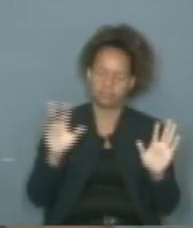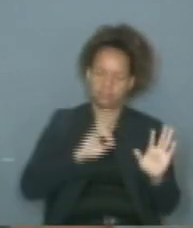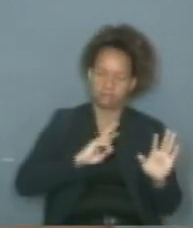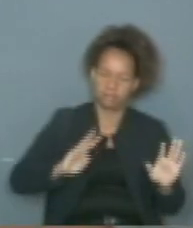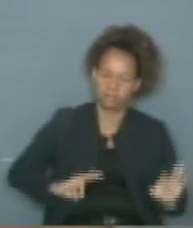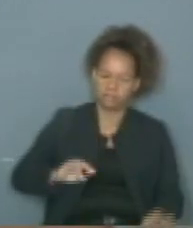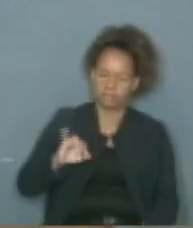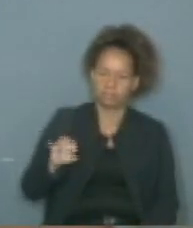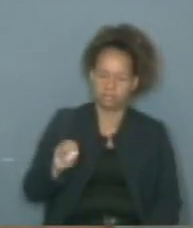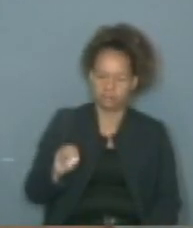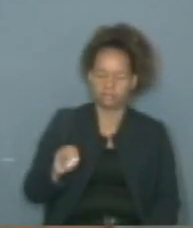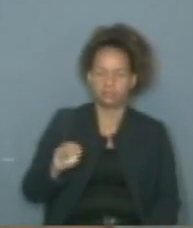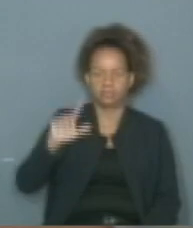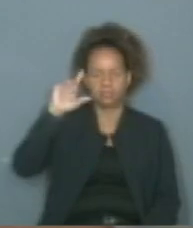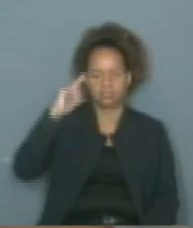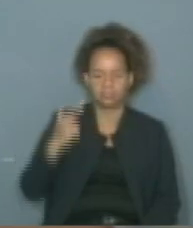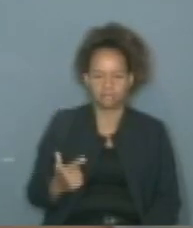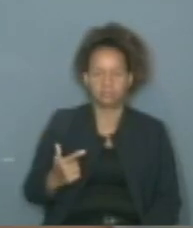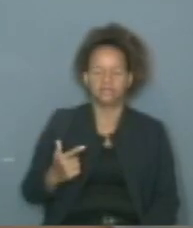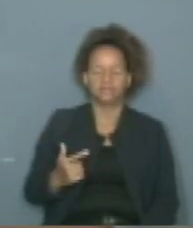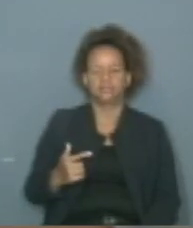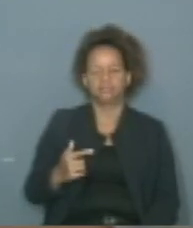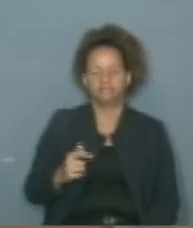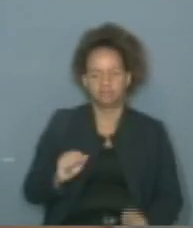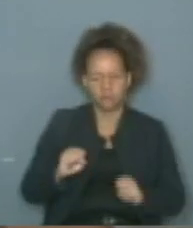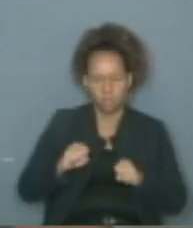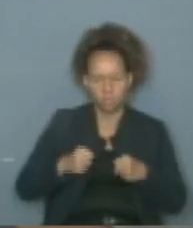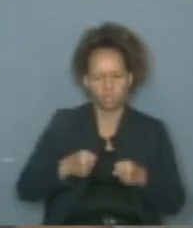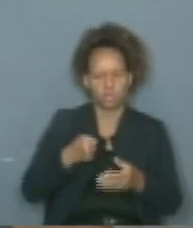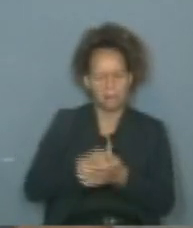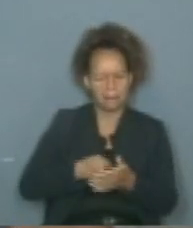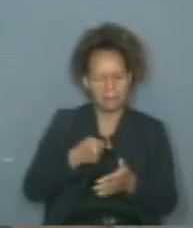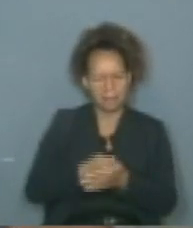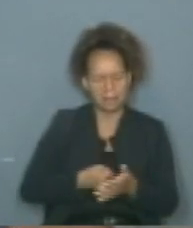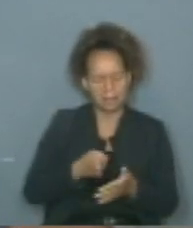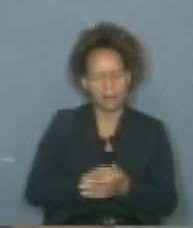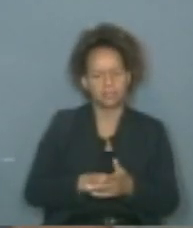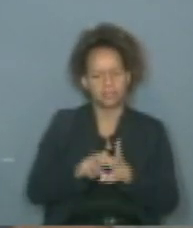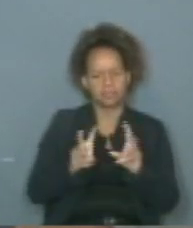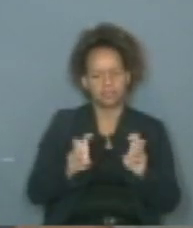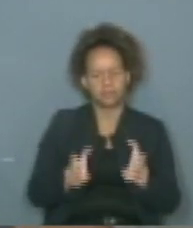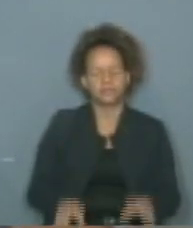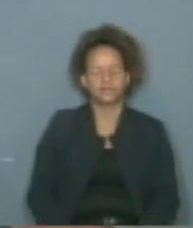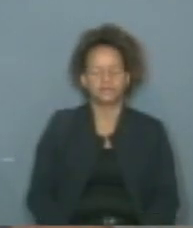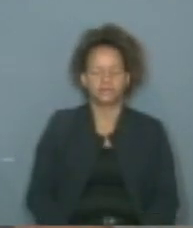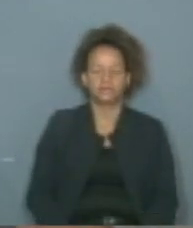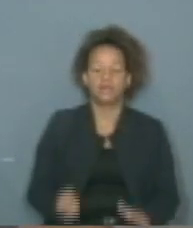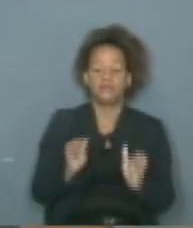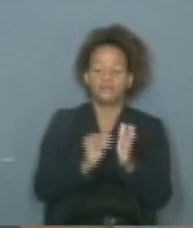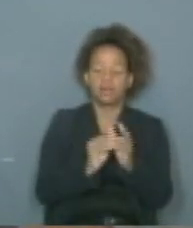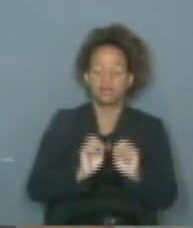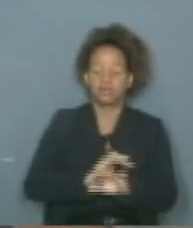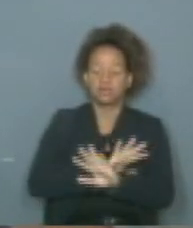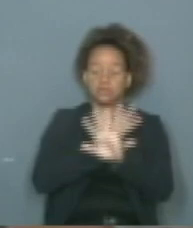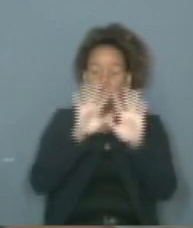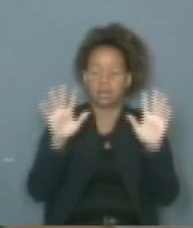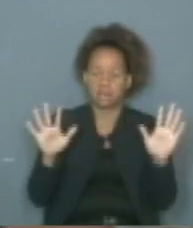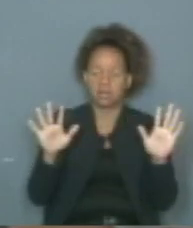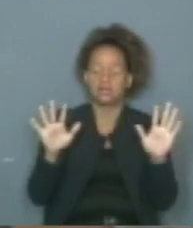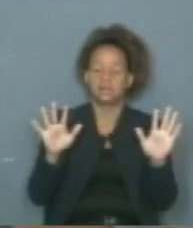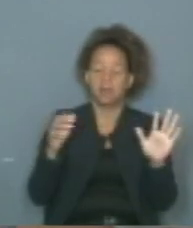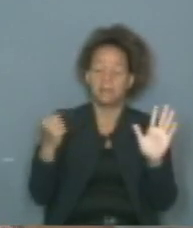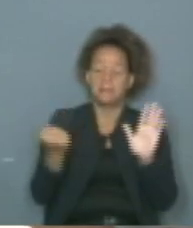Vereadora Jô, vereadora Liana, que tem uma luta forte em cima dessa pauta. Falta de transparência sobre